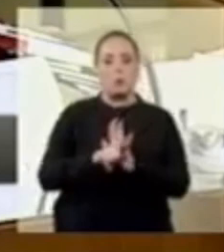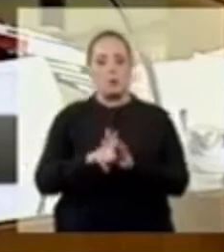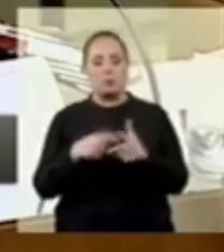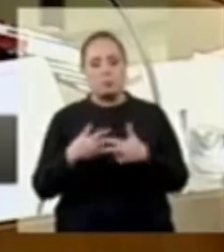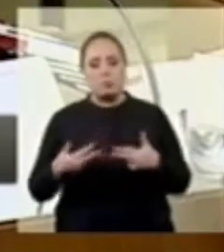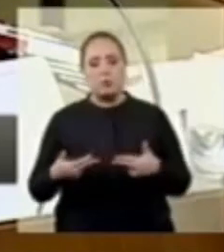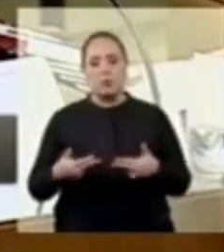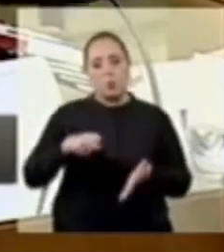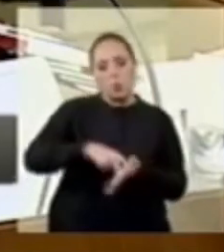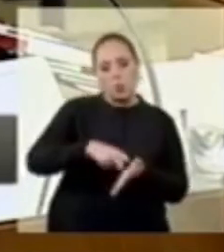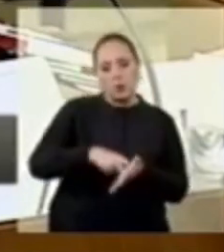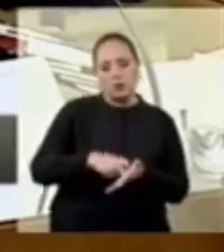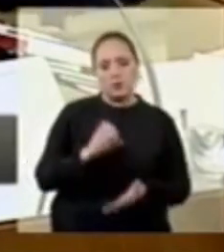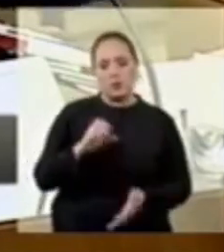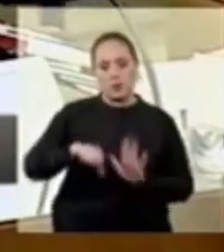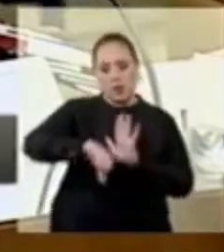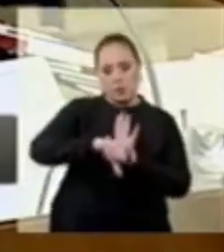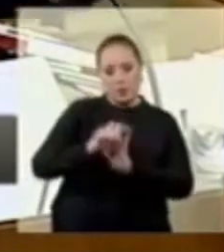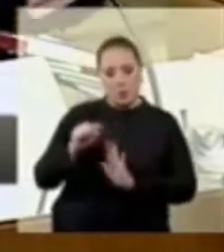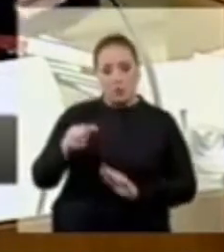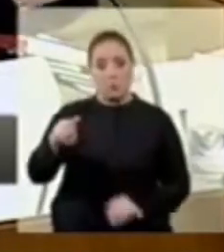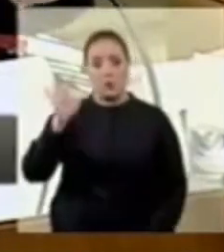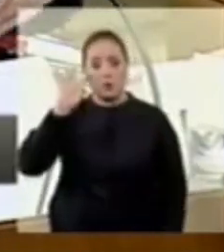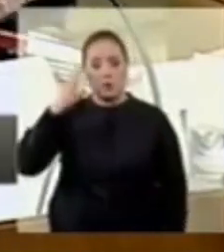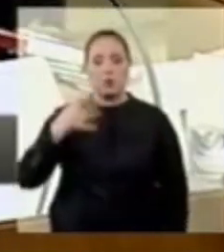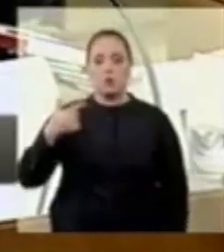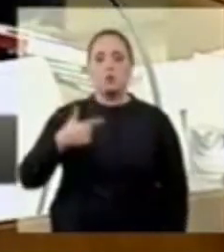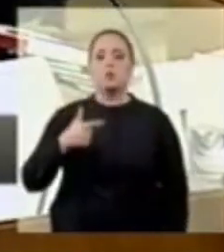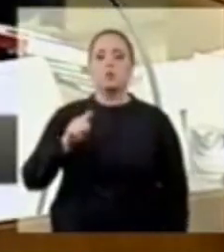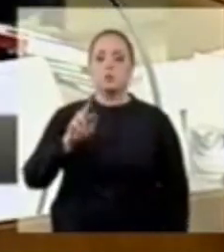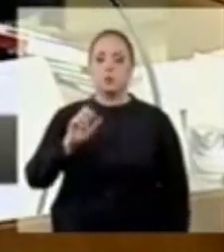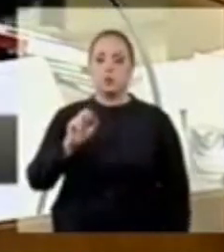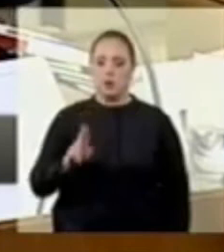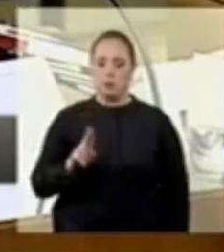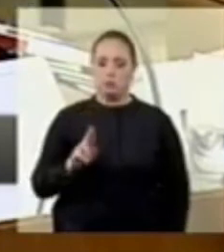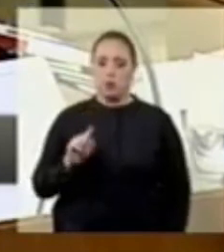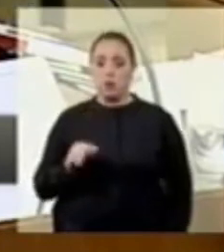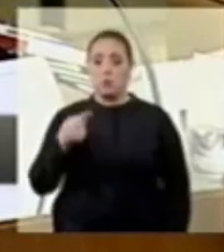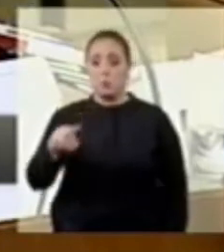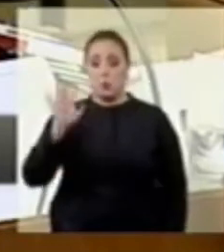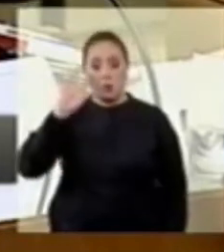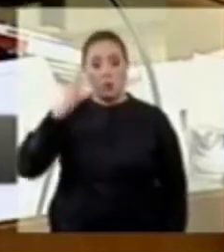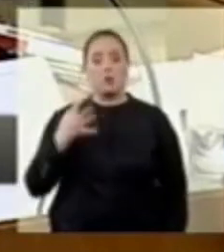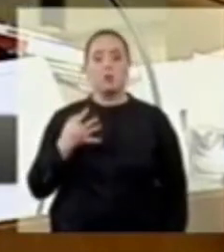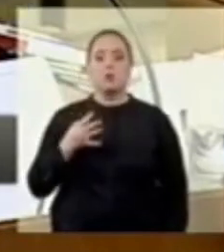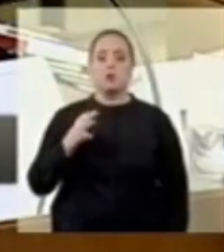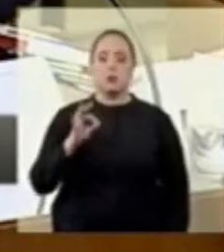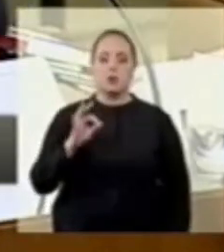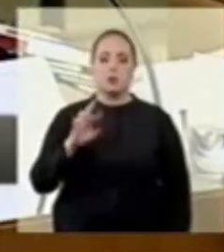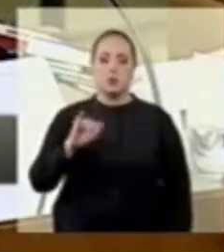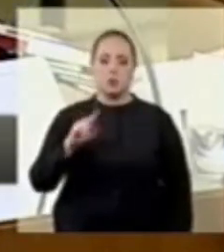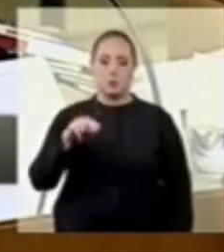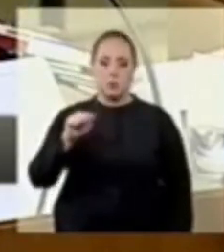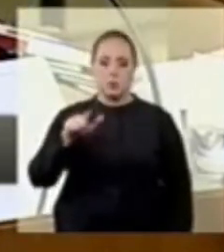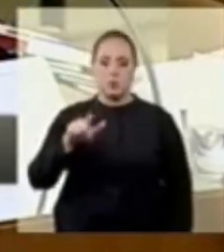criminais depois da decisão de segundo grau ou seja depois da decisão nos tribunais de justiça